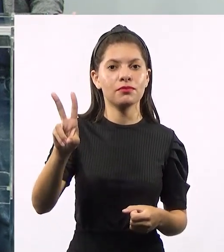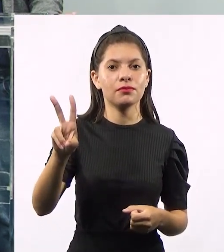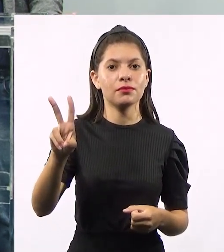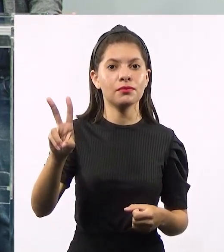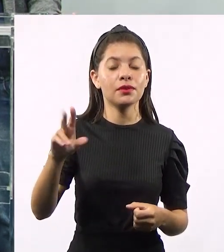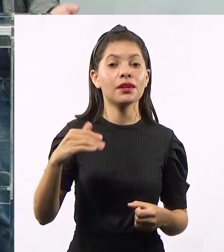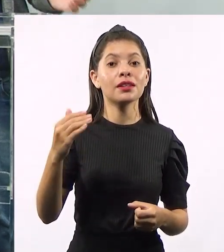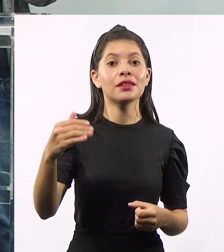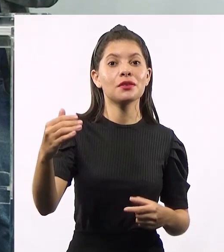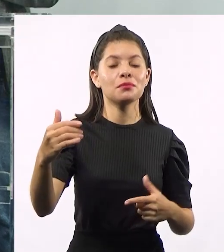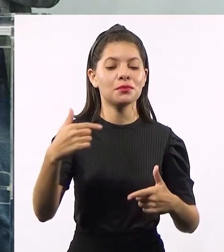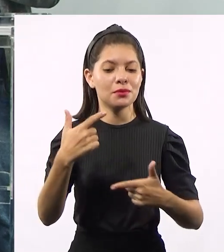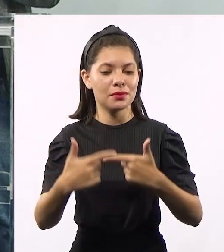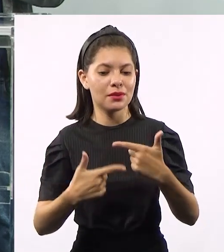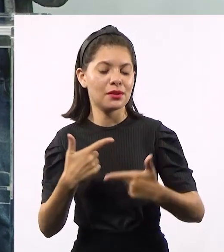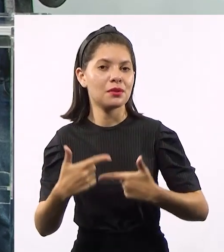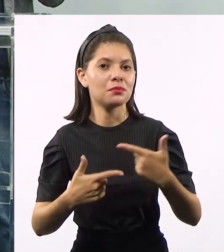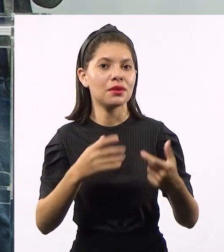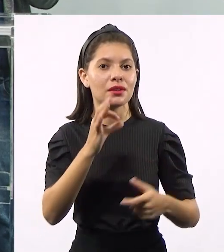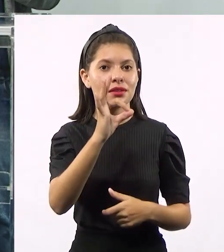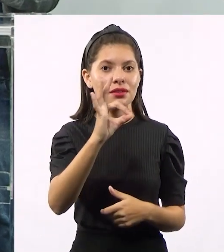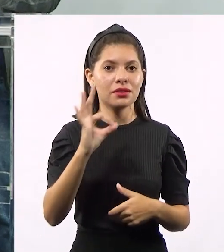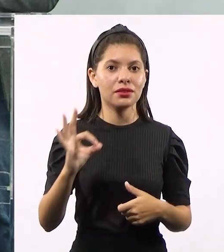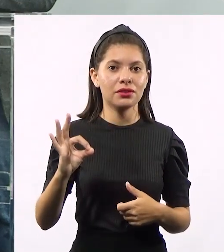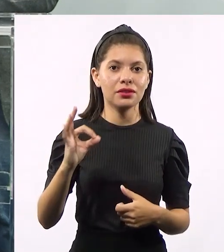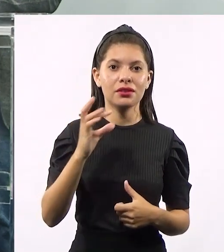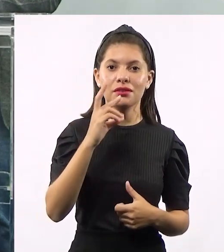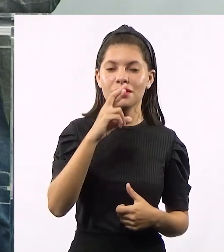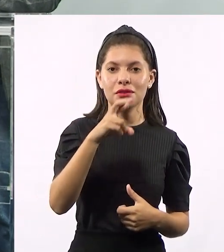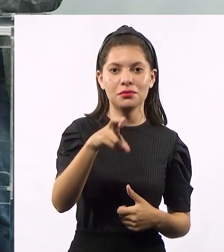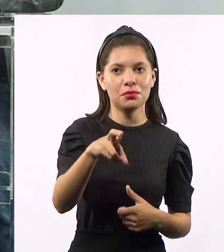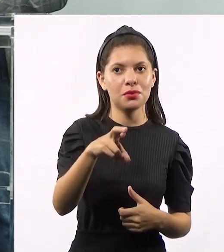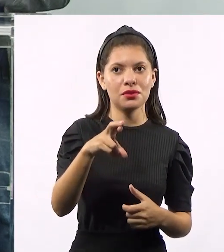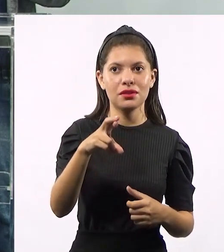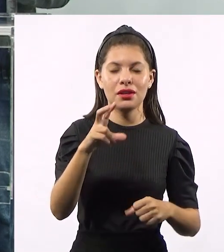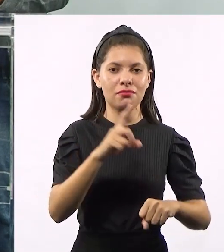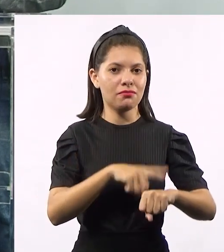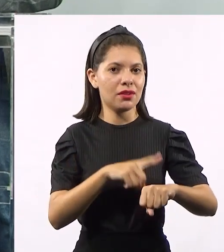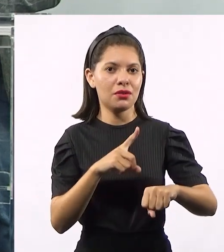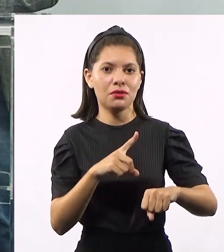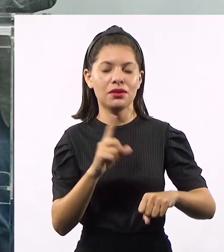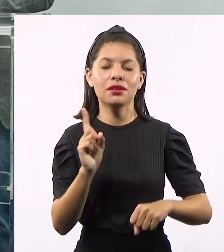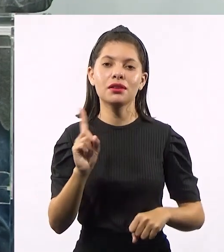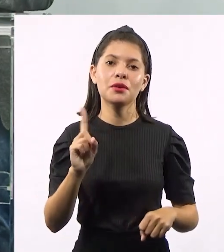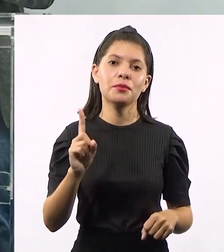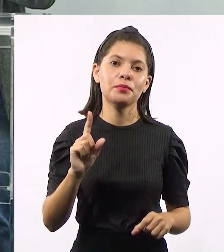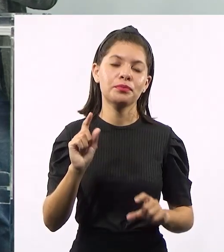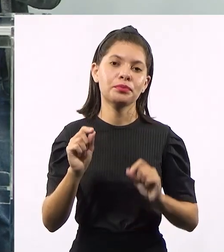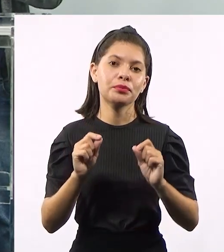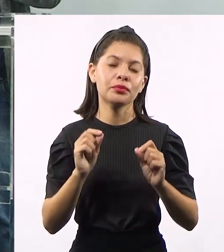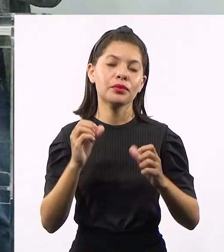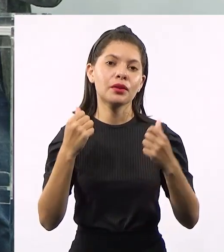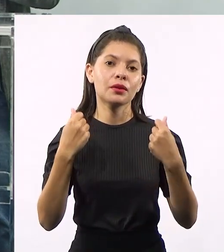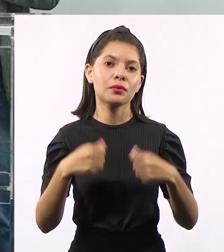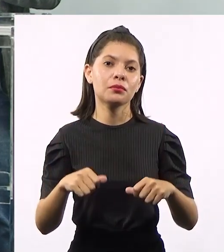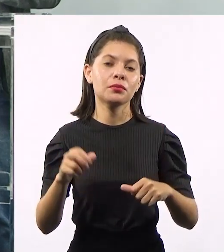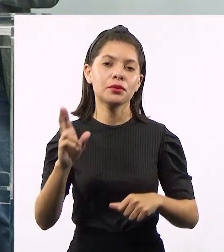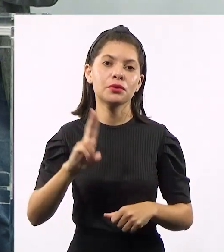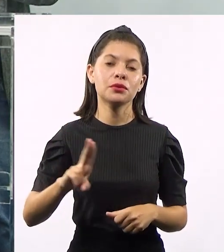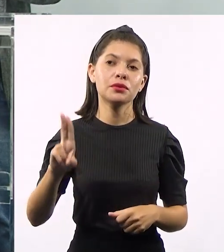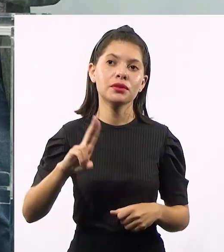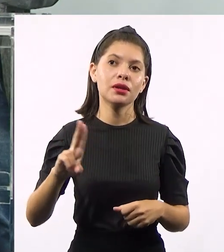Não vai gerar uma resposta automática, lá um relatório automático, mas eu posso usar as ferramentas estatísticas, média,